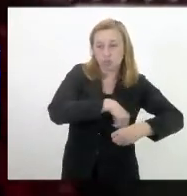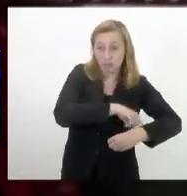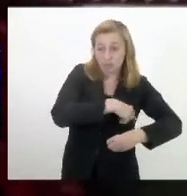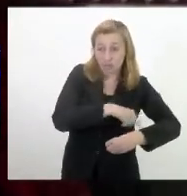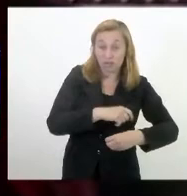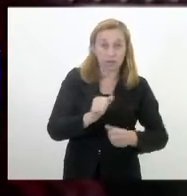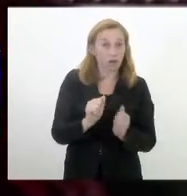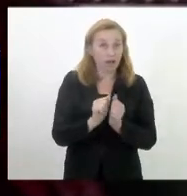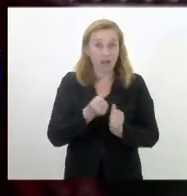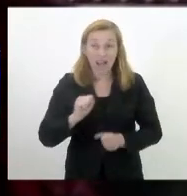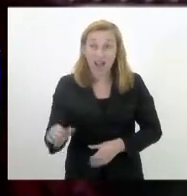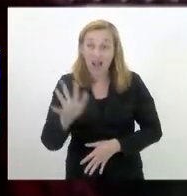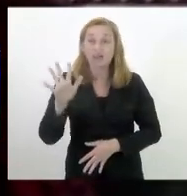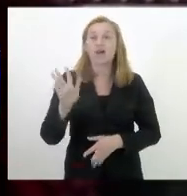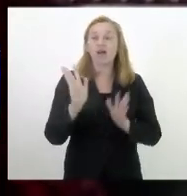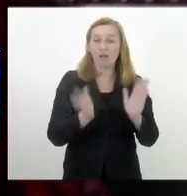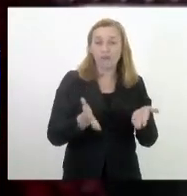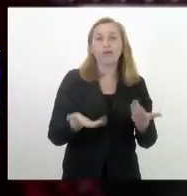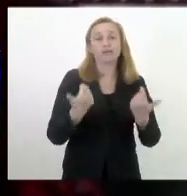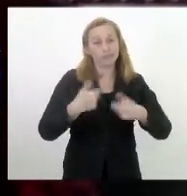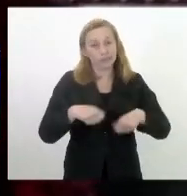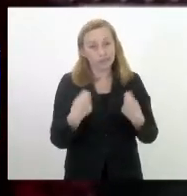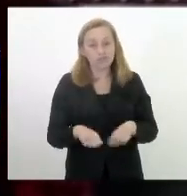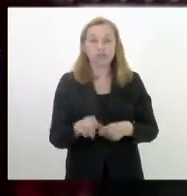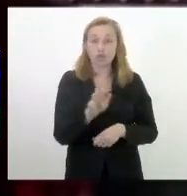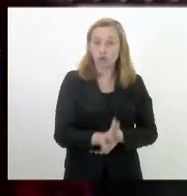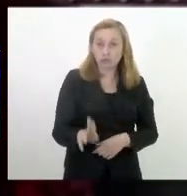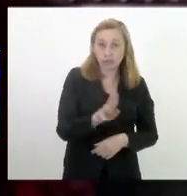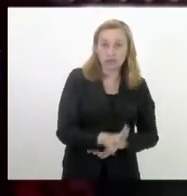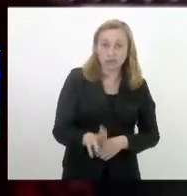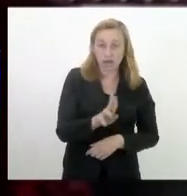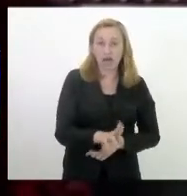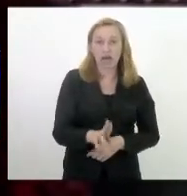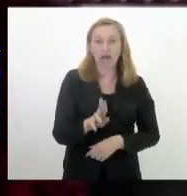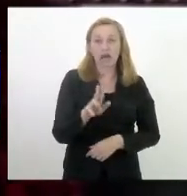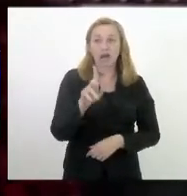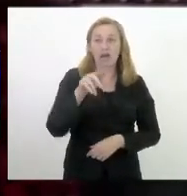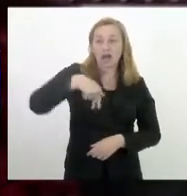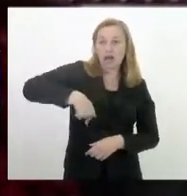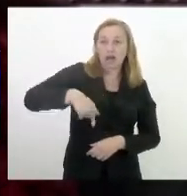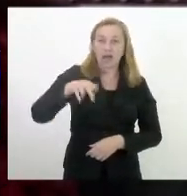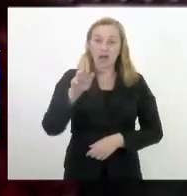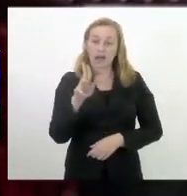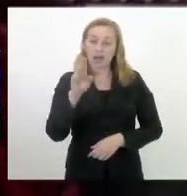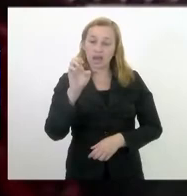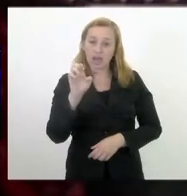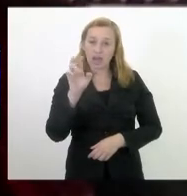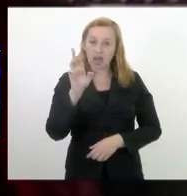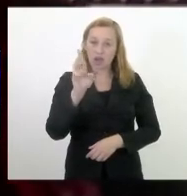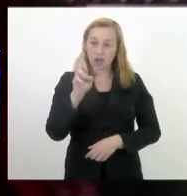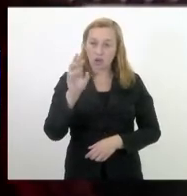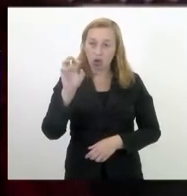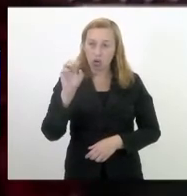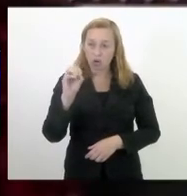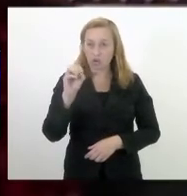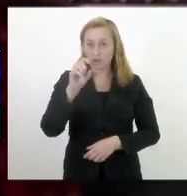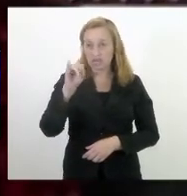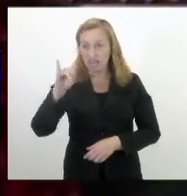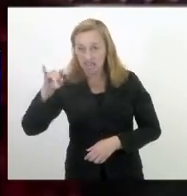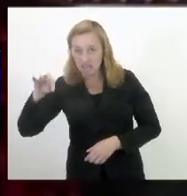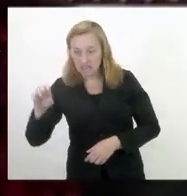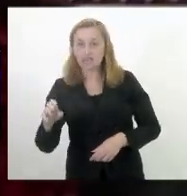querosene, lenha e uma série de outros artefatos para poder conseguir cozinhar. Em razão do empobrecimento